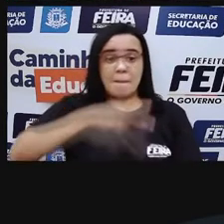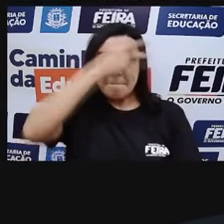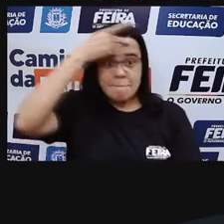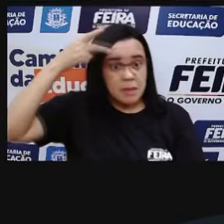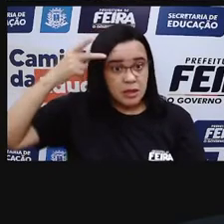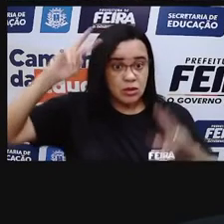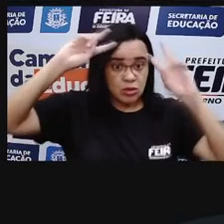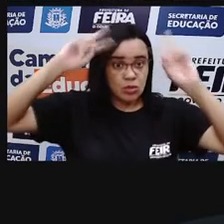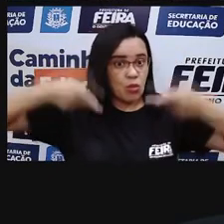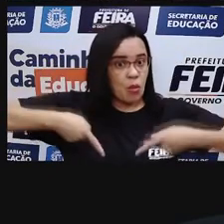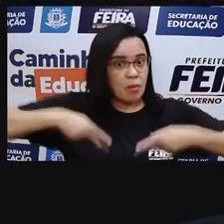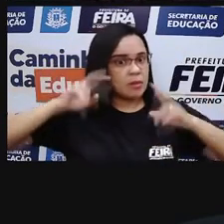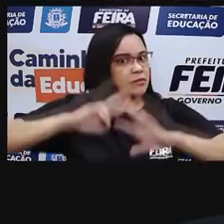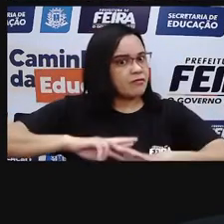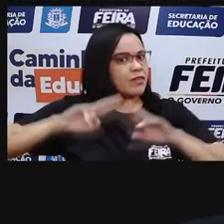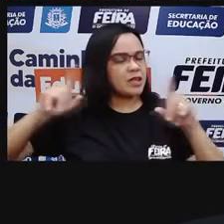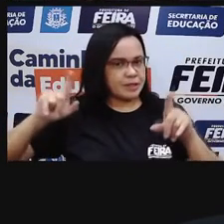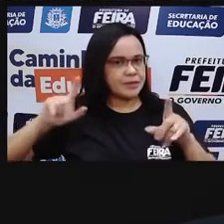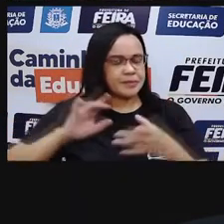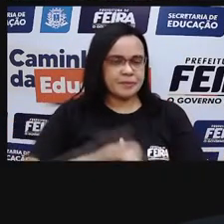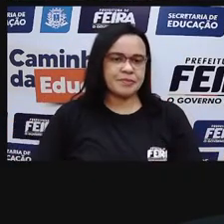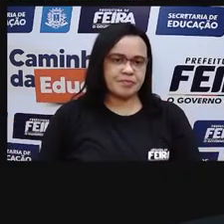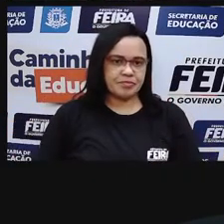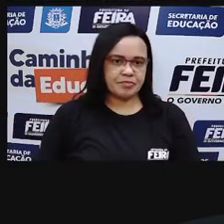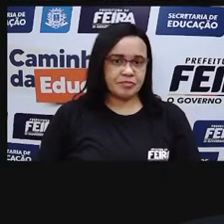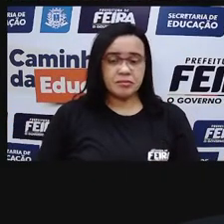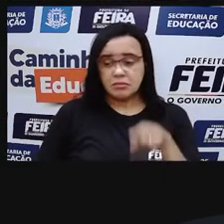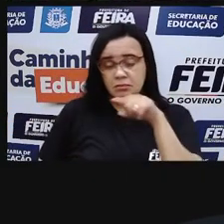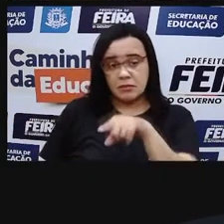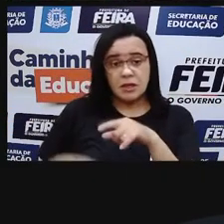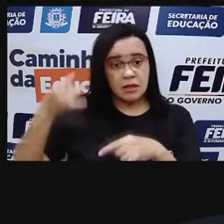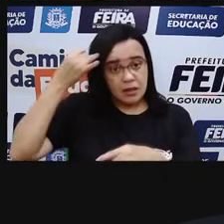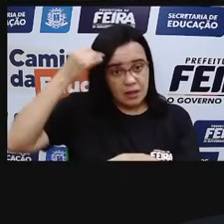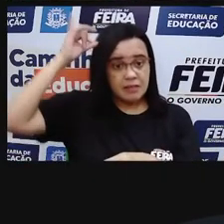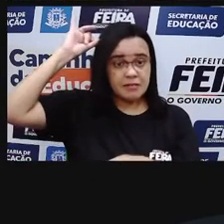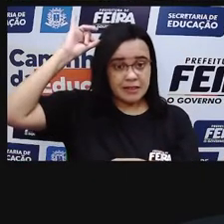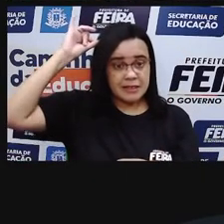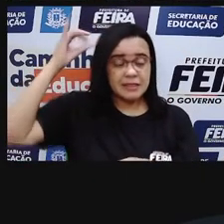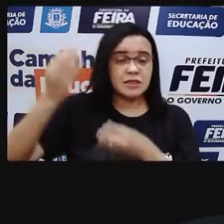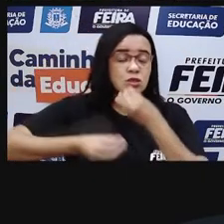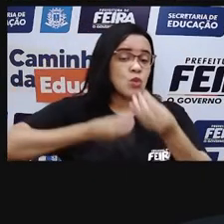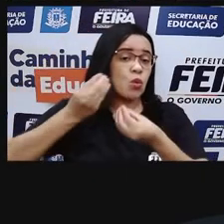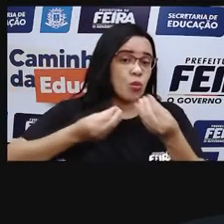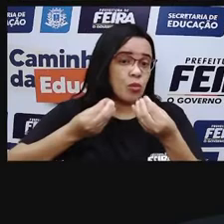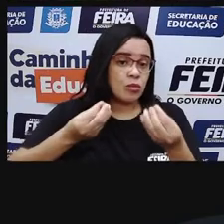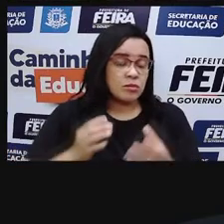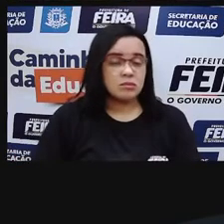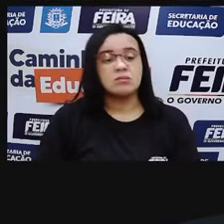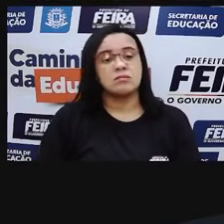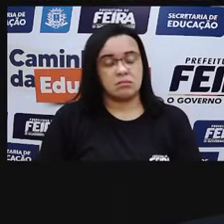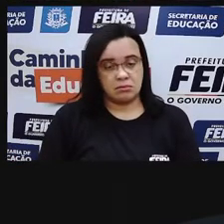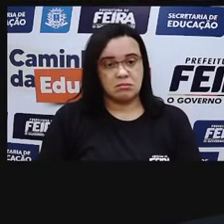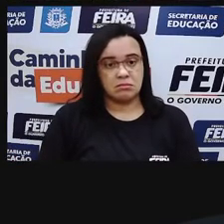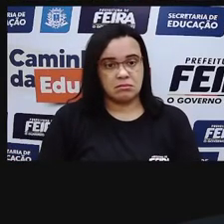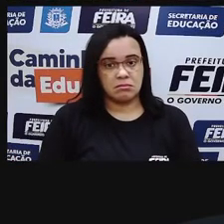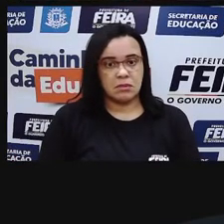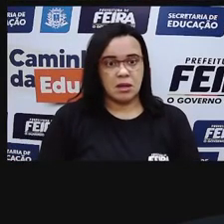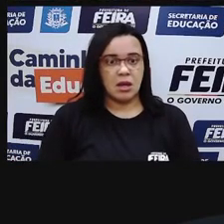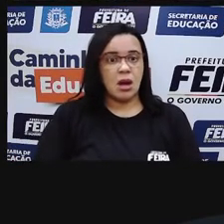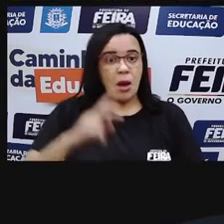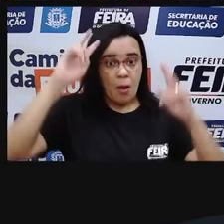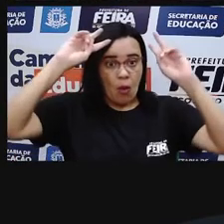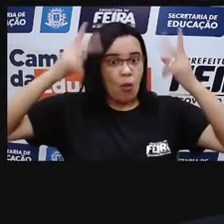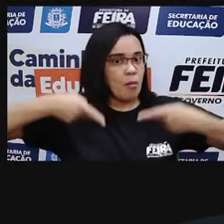vaccinia. Já a varíola que é causada, que é o vírus, né, que causa a varíola em nós,